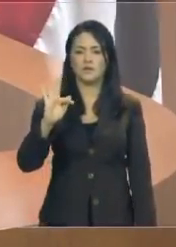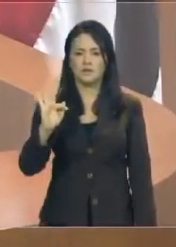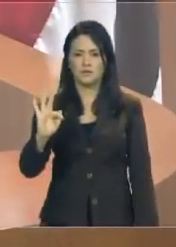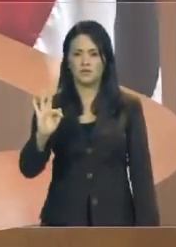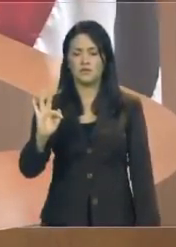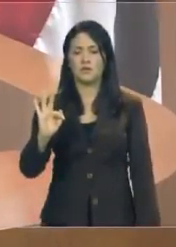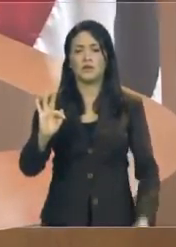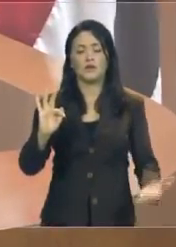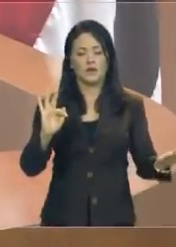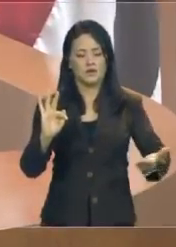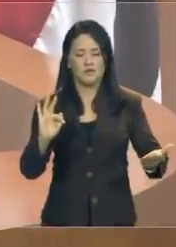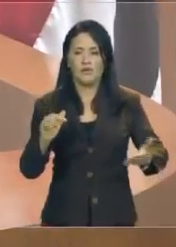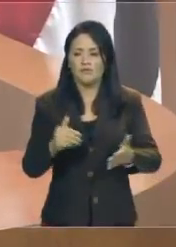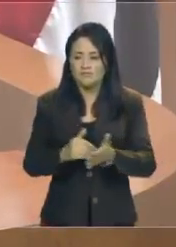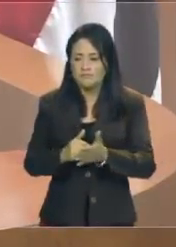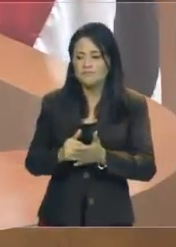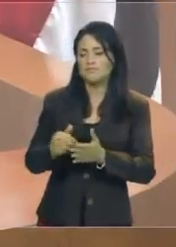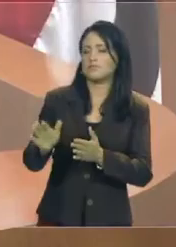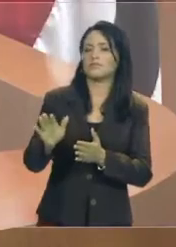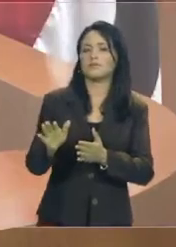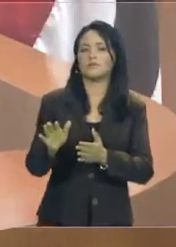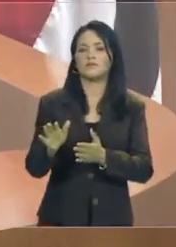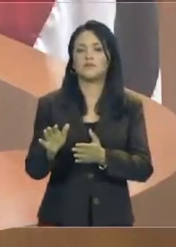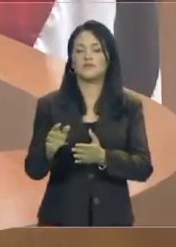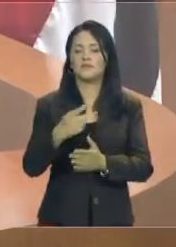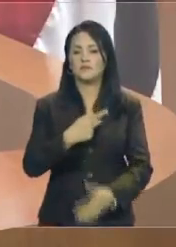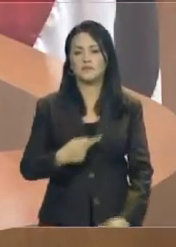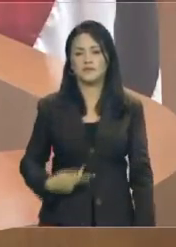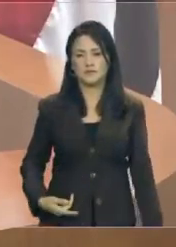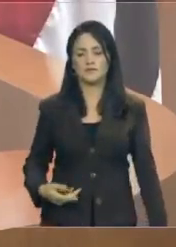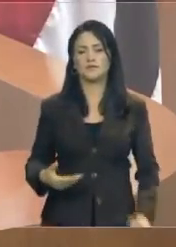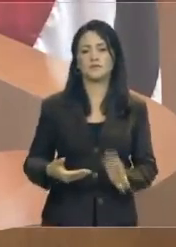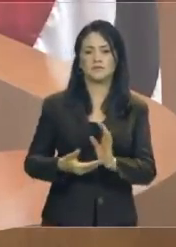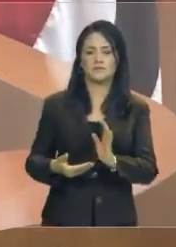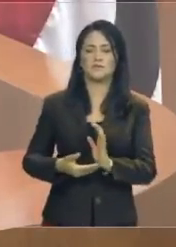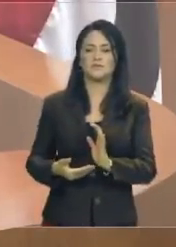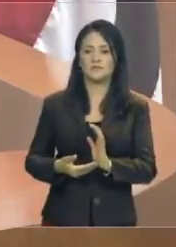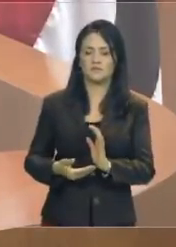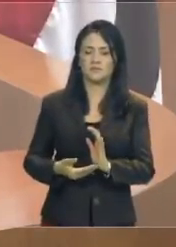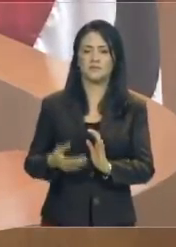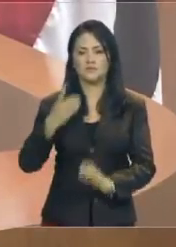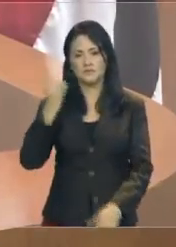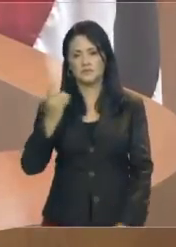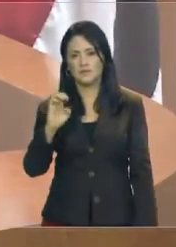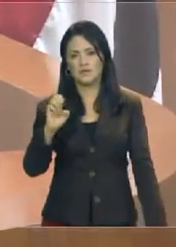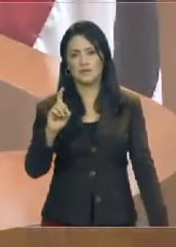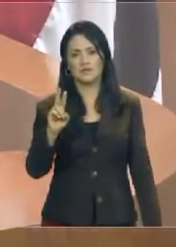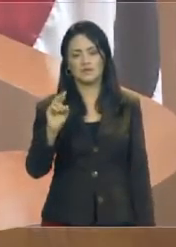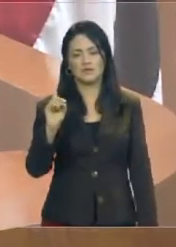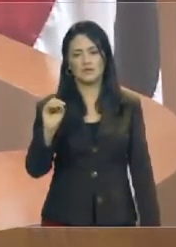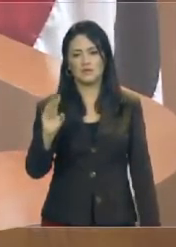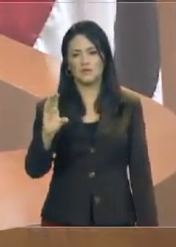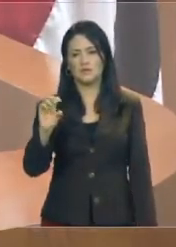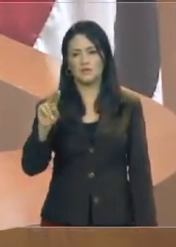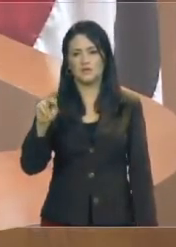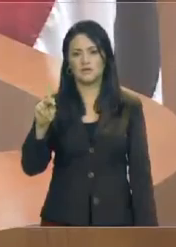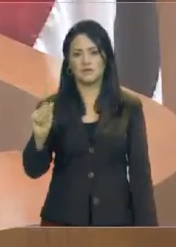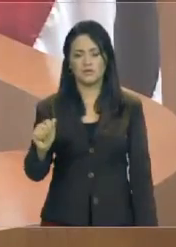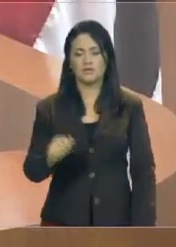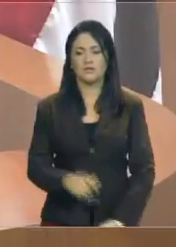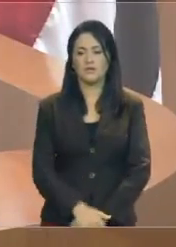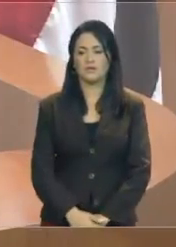e afastasse finalmente o presidente, o deputado Eduardo Cunha da presidência da Câmara.